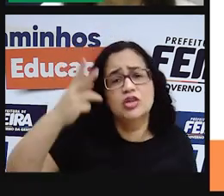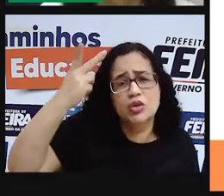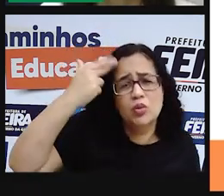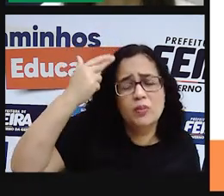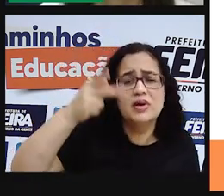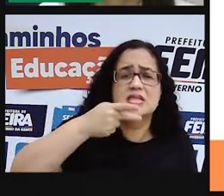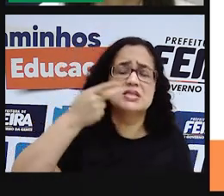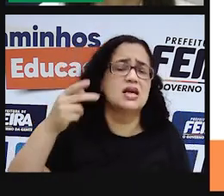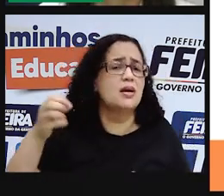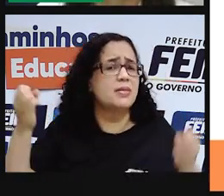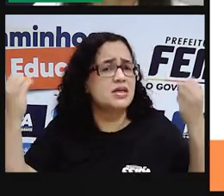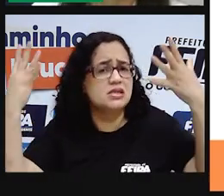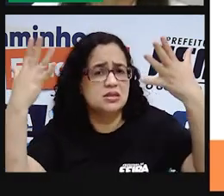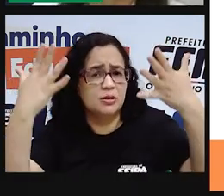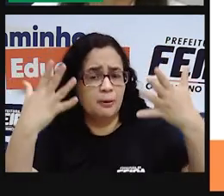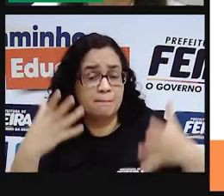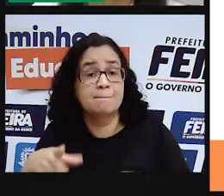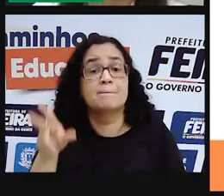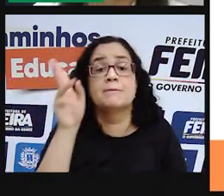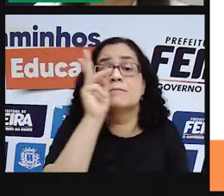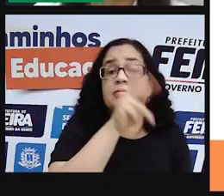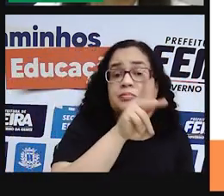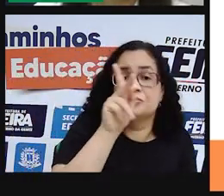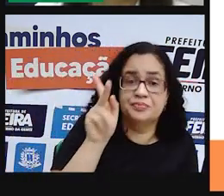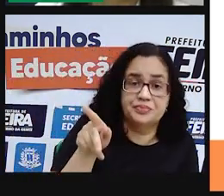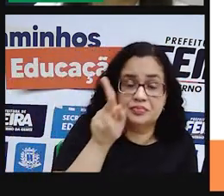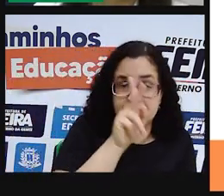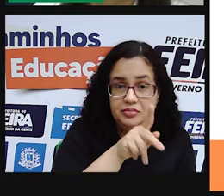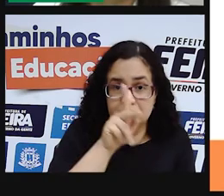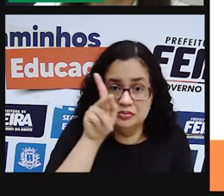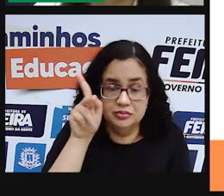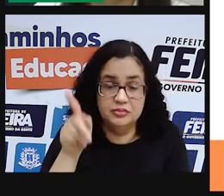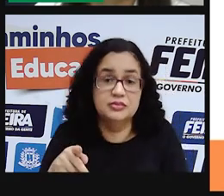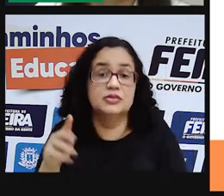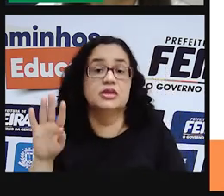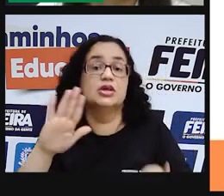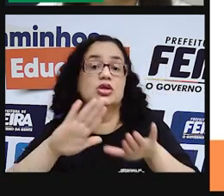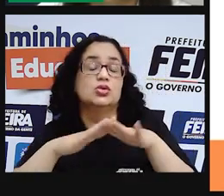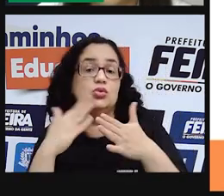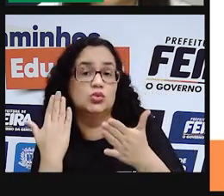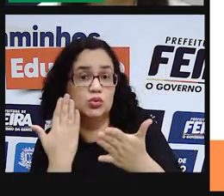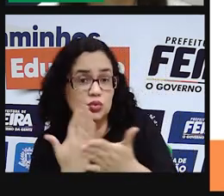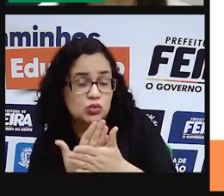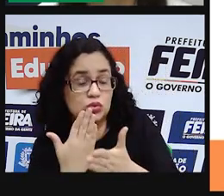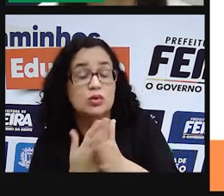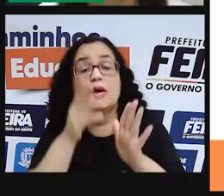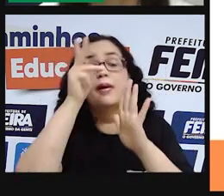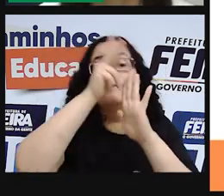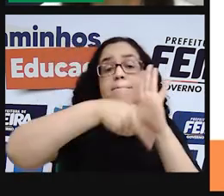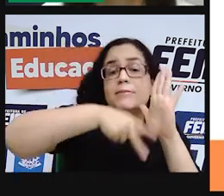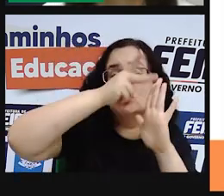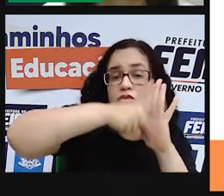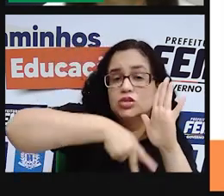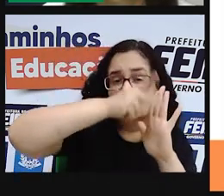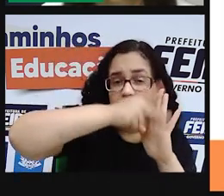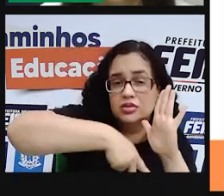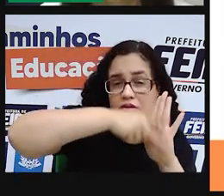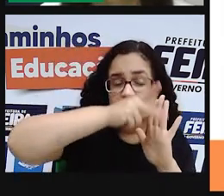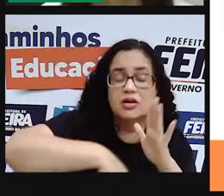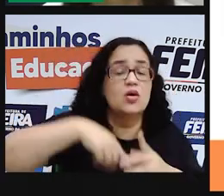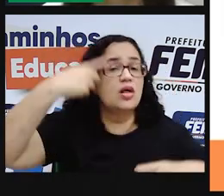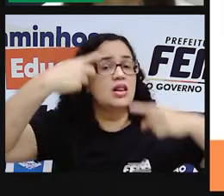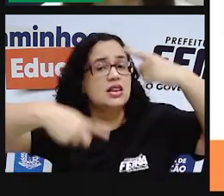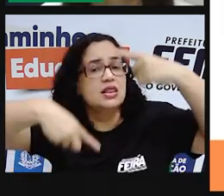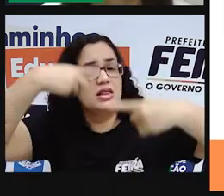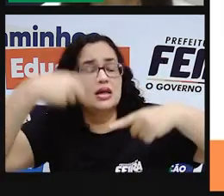se falado muito, como a Pro já disse, que ganha muito destaque quando a escola resolve fazer projetos, não é? E discutir.